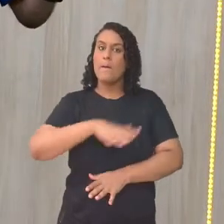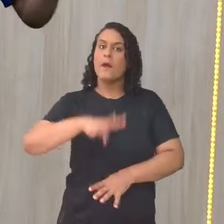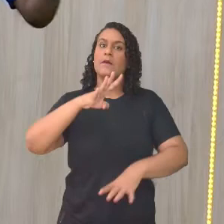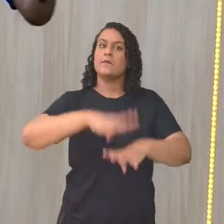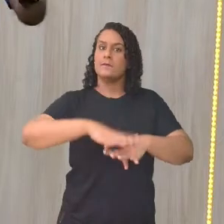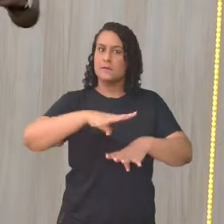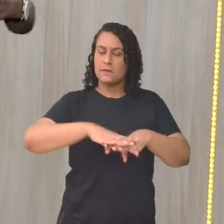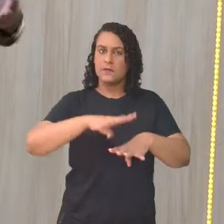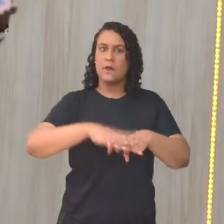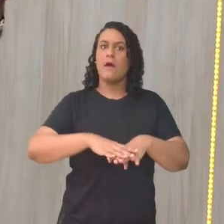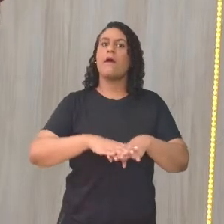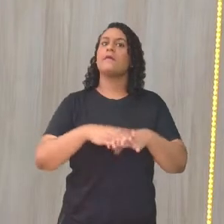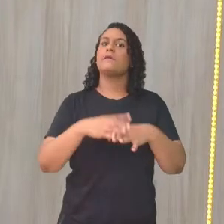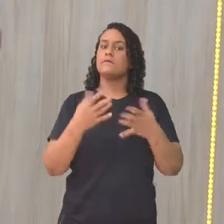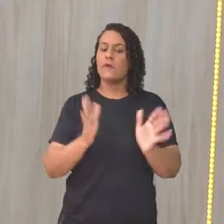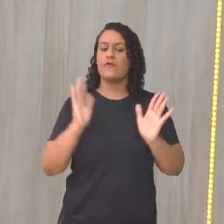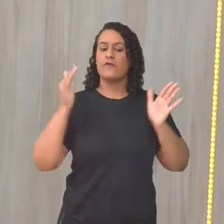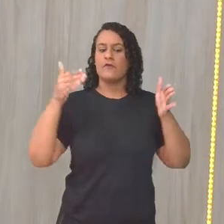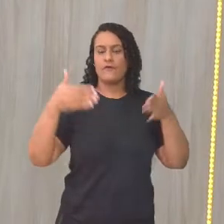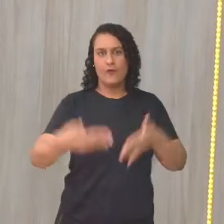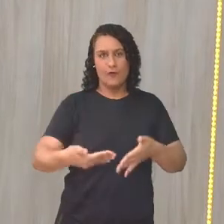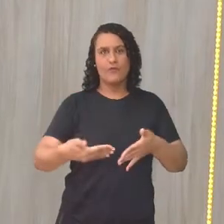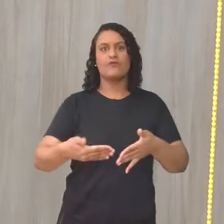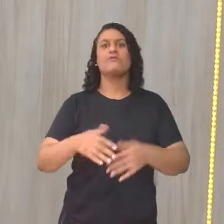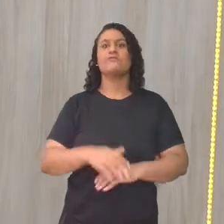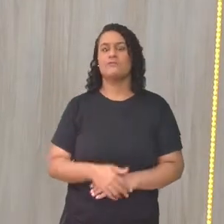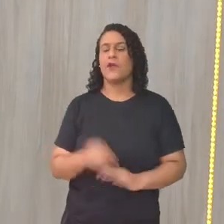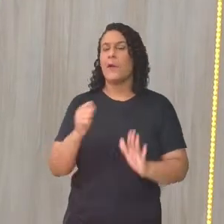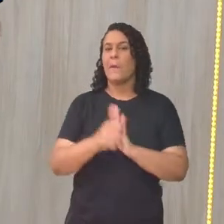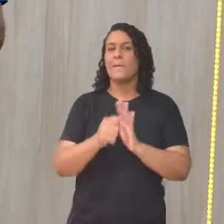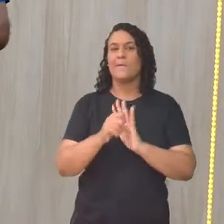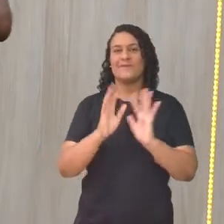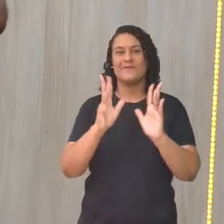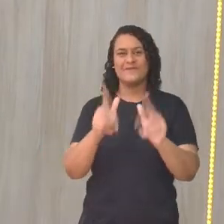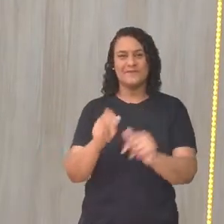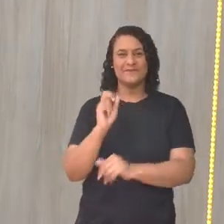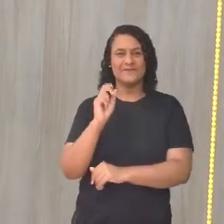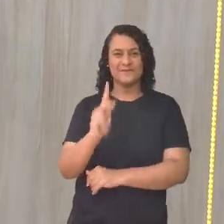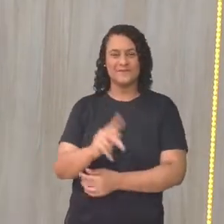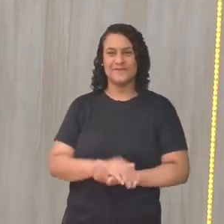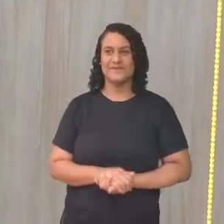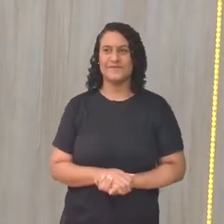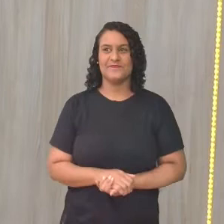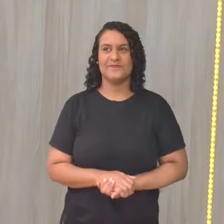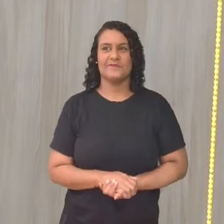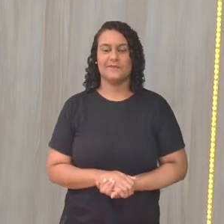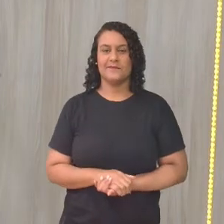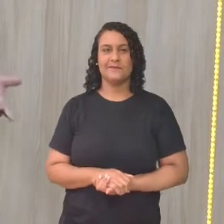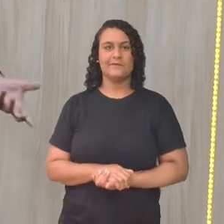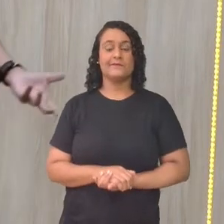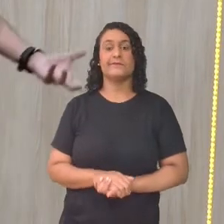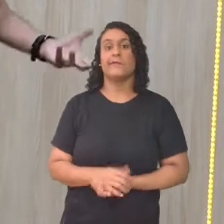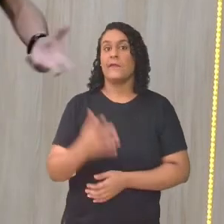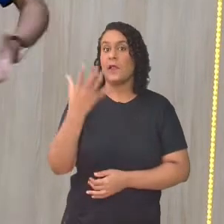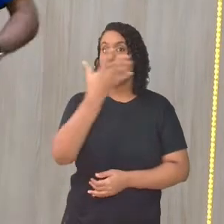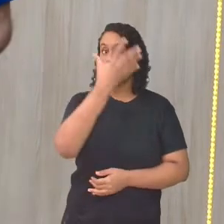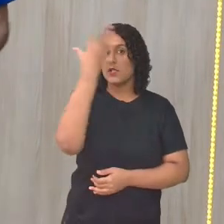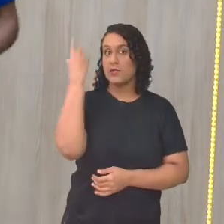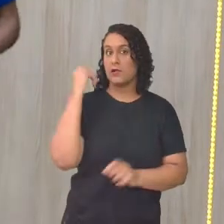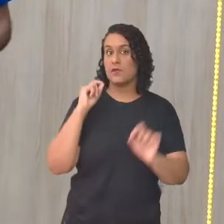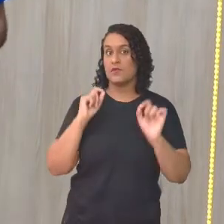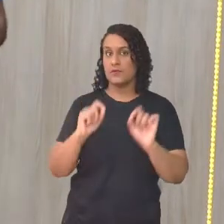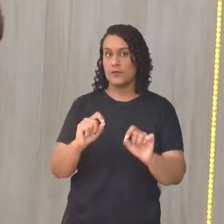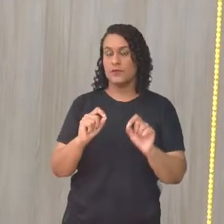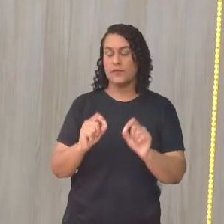aí num ambiente para estudar agora e anota tudo direitinho. Exatamente. Não esquece que nossa